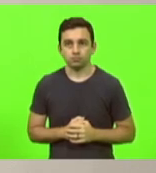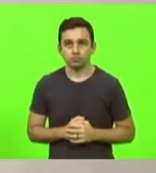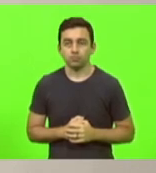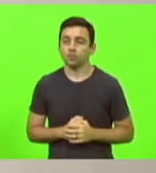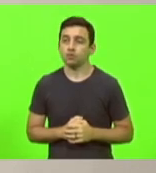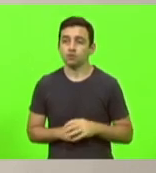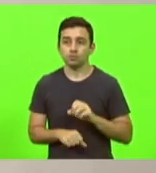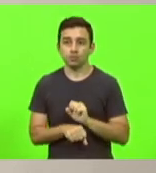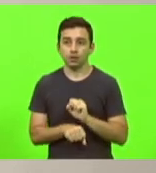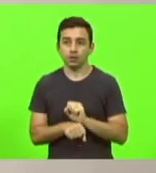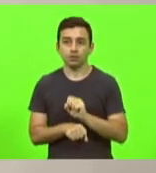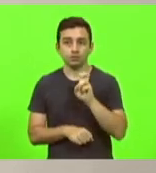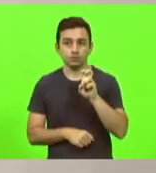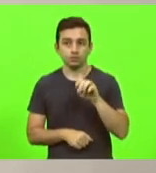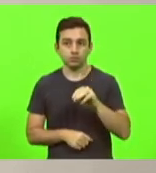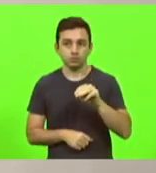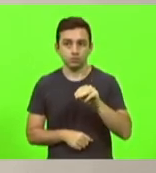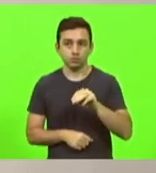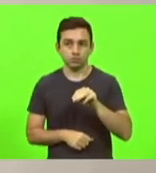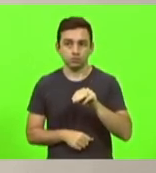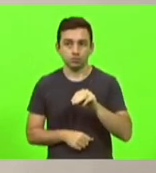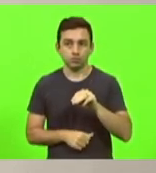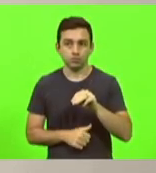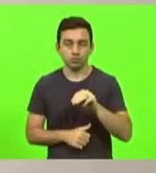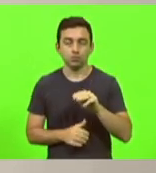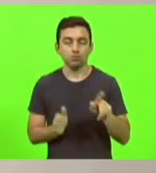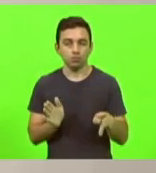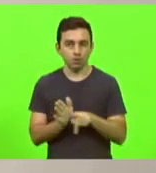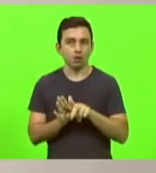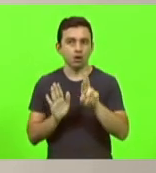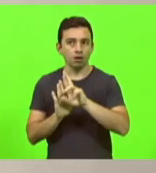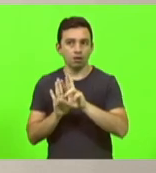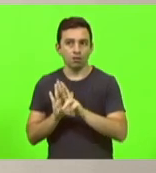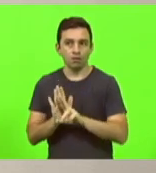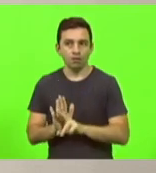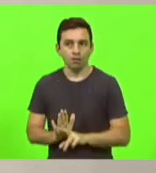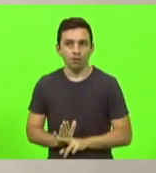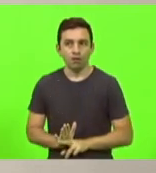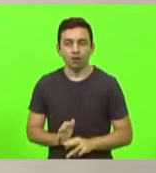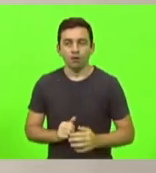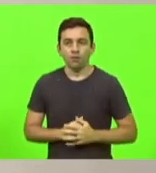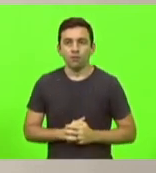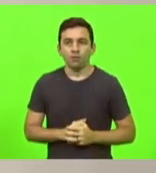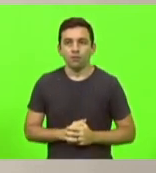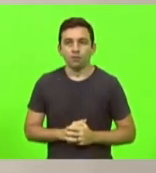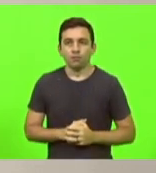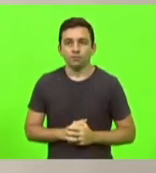aguardar os 5 minutos, estabelecido regimentalmente.